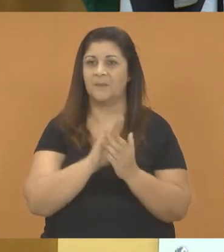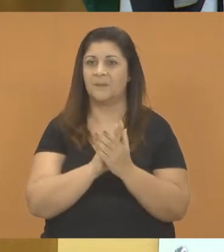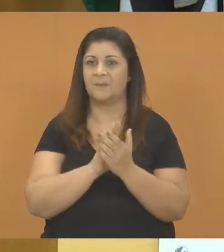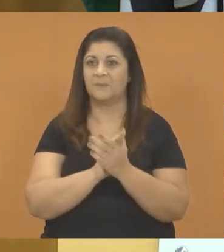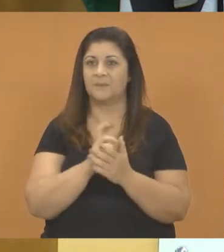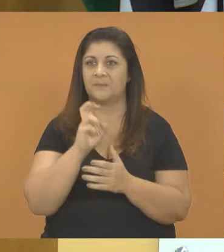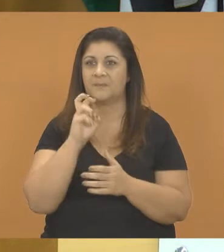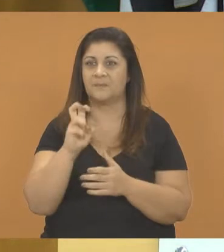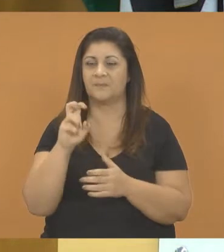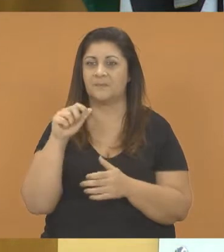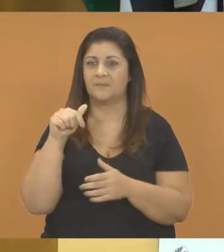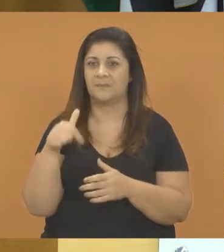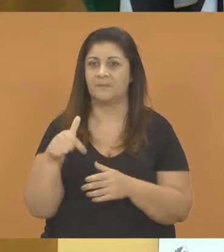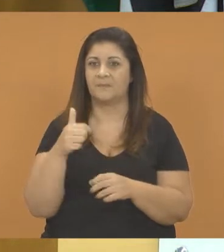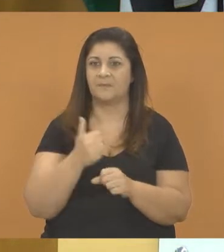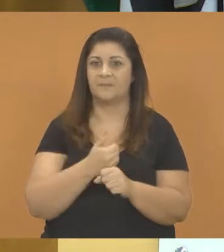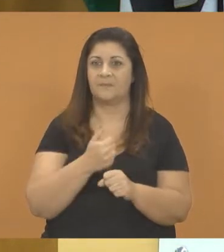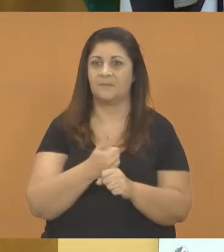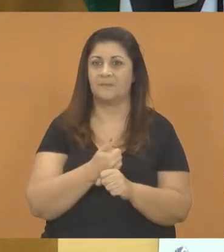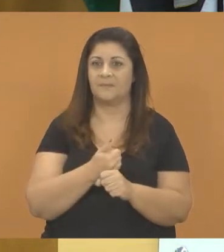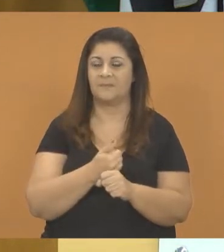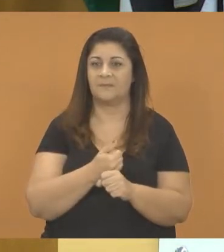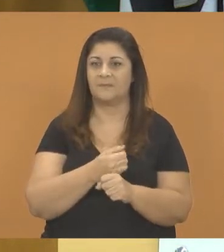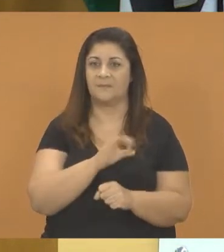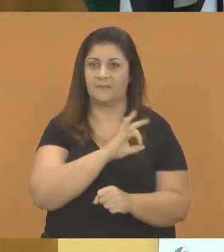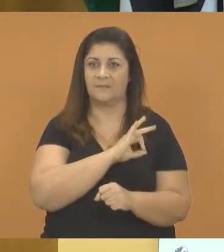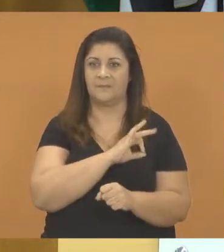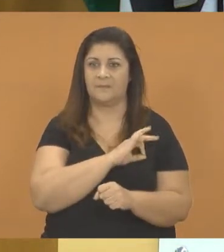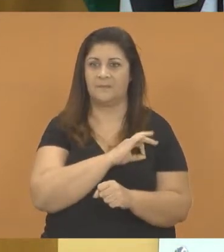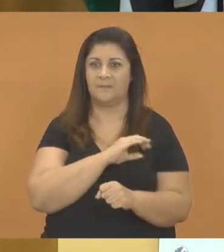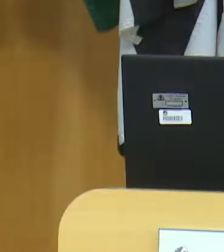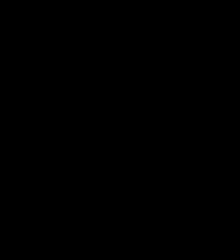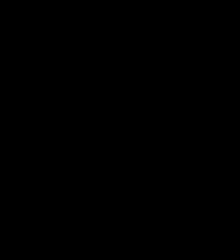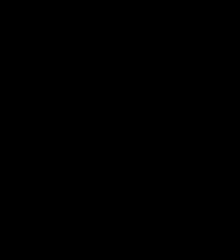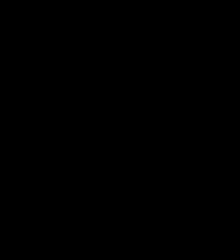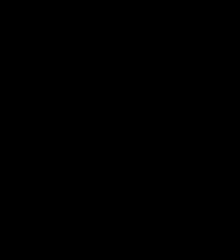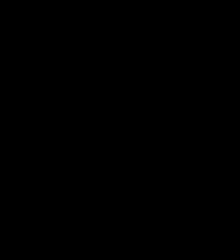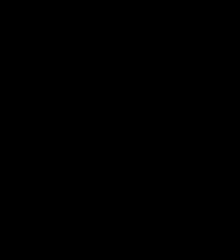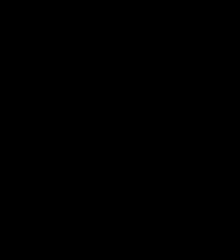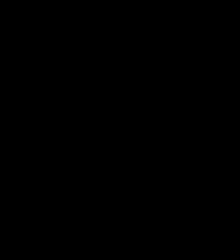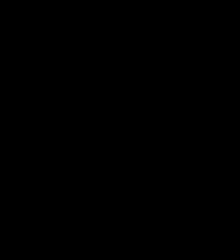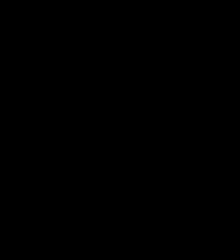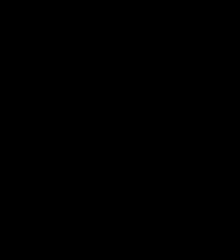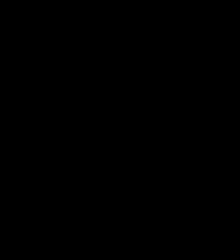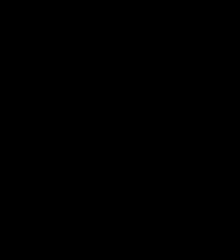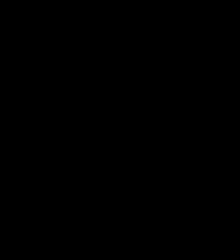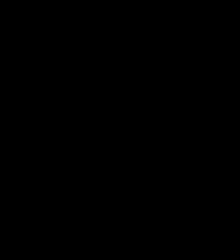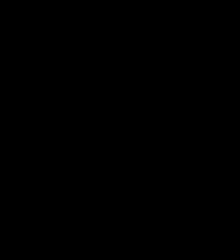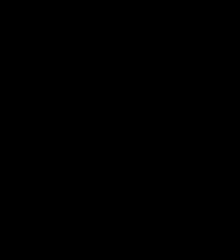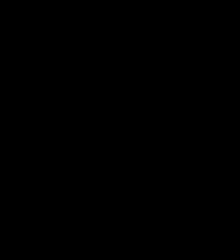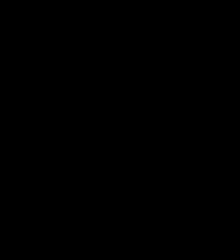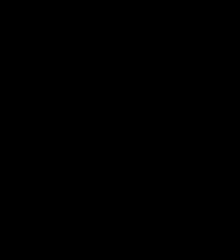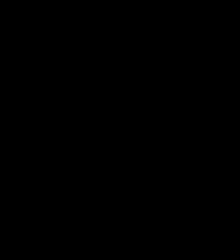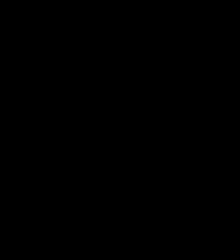57 anos a nossa guarda civil municipal pode rodar as imagens